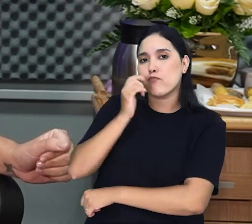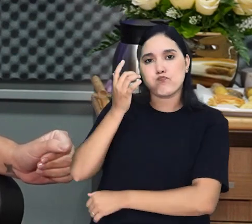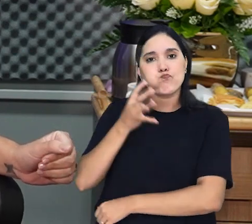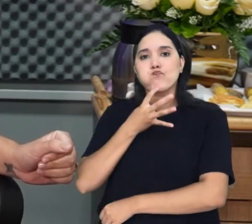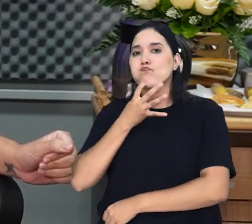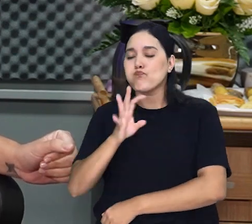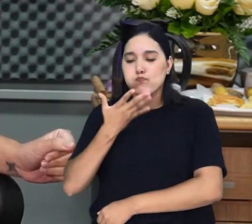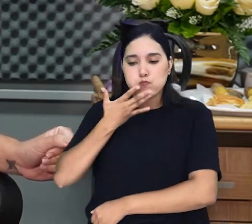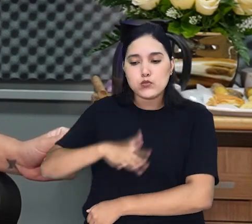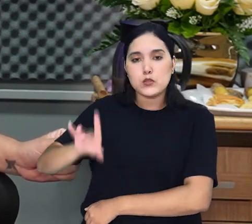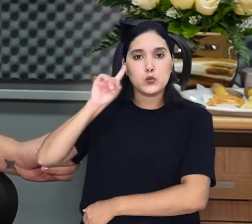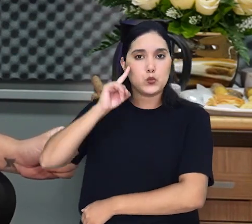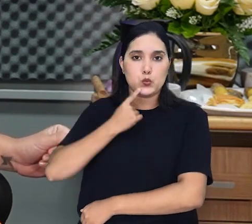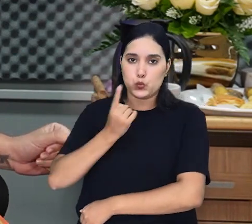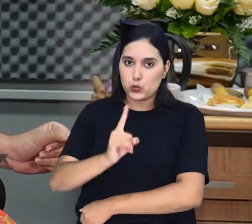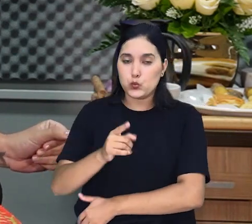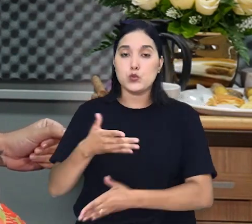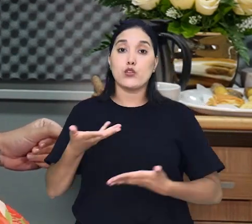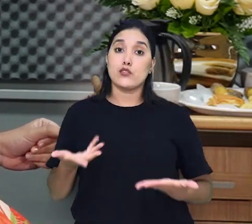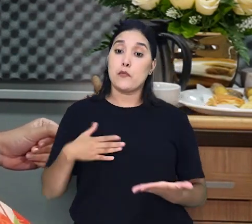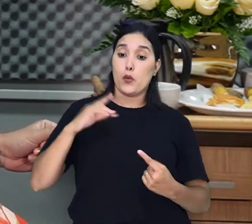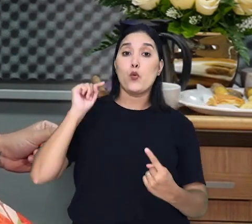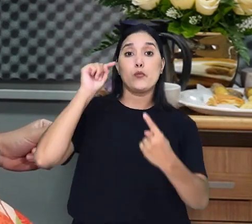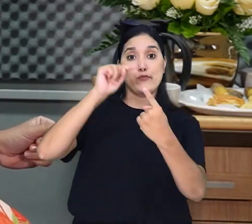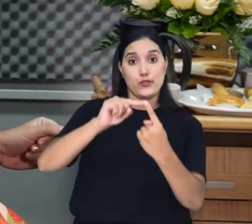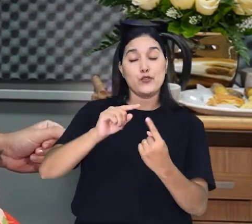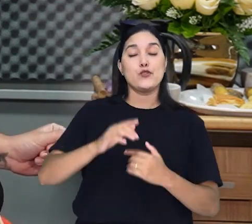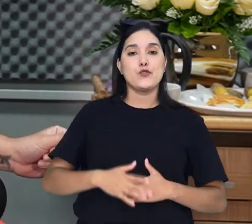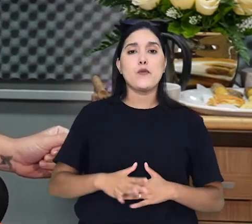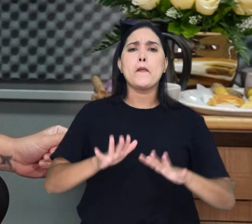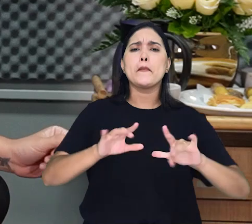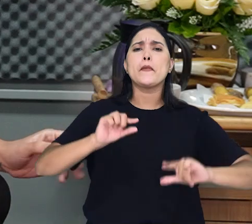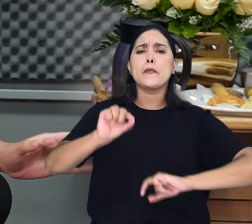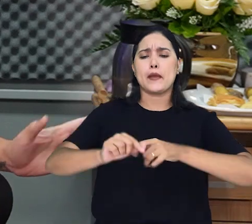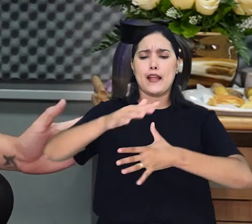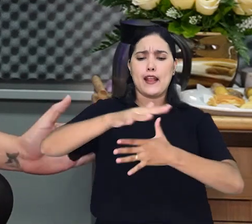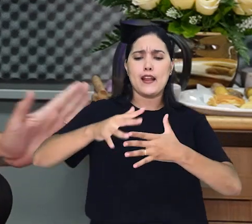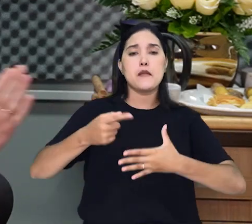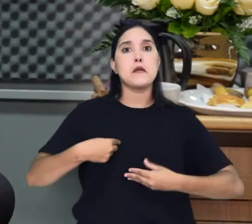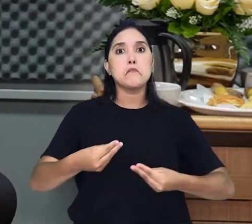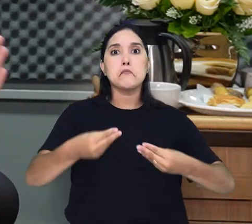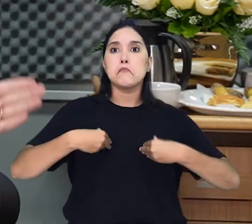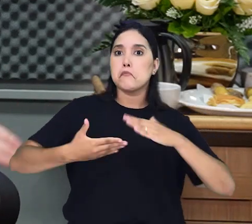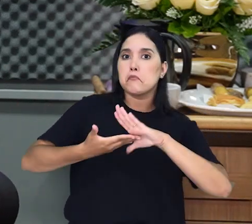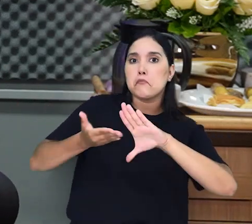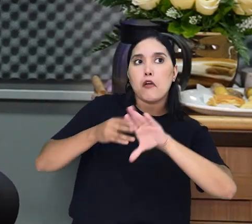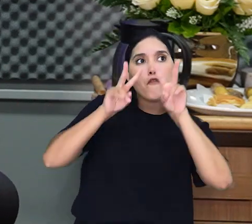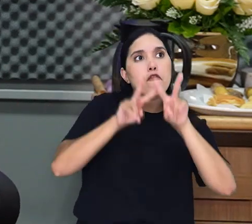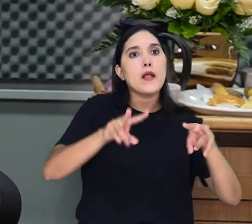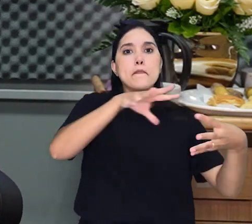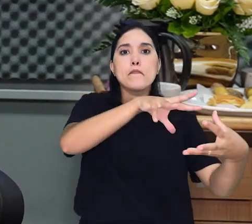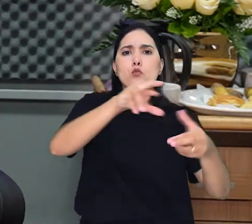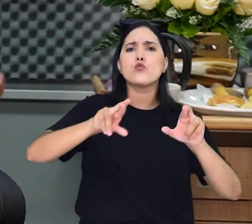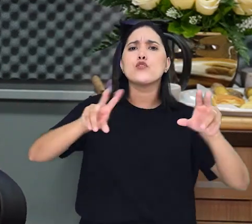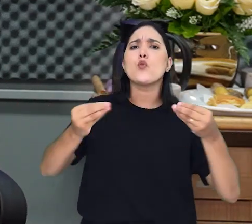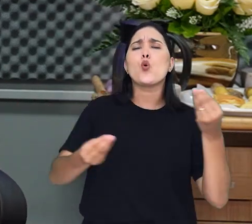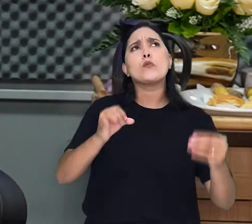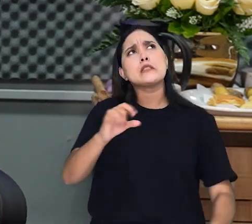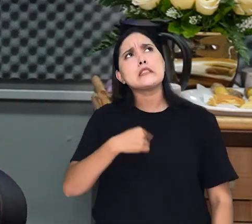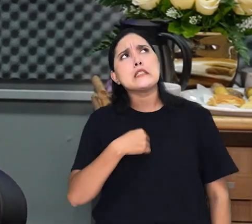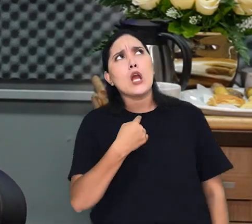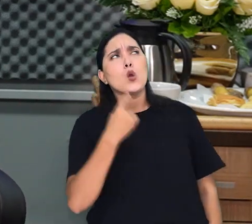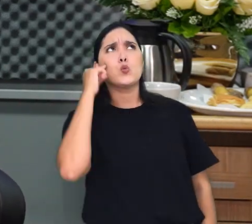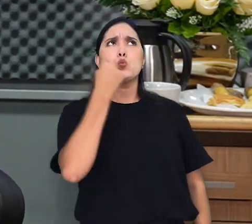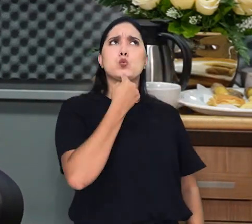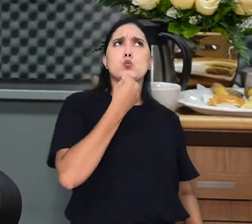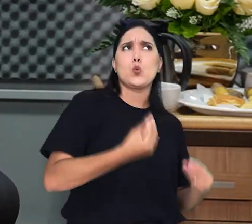digamos assim, um direcionamento. Eu já queria pedagogia, né? Só que até o momento não conheci nenhuma criança surda. E esse é o meu